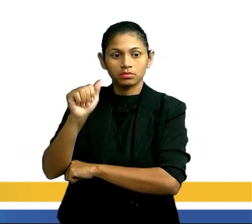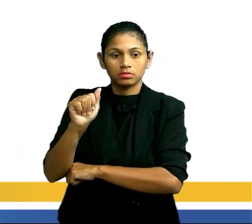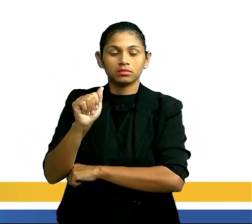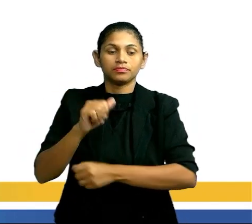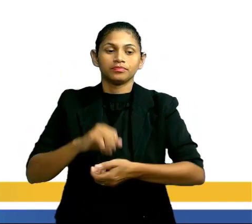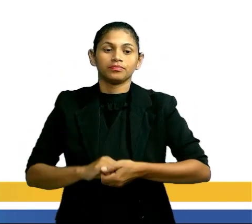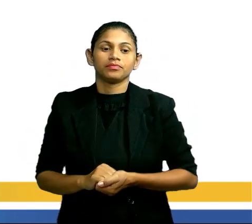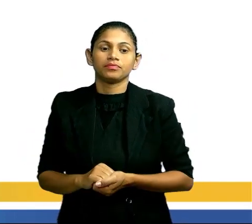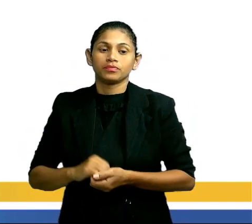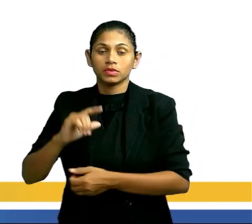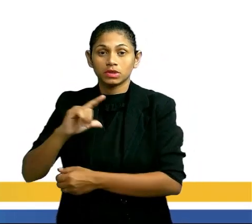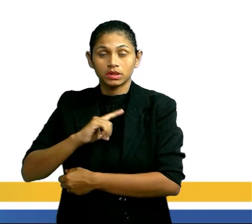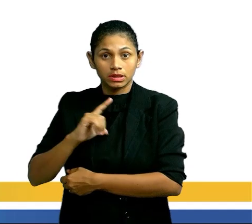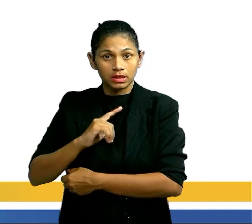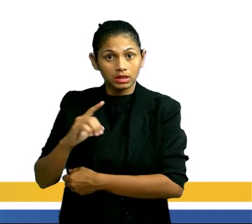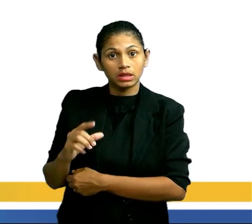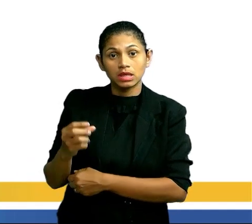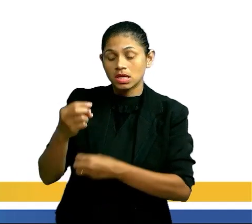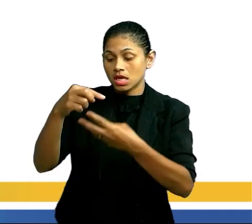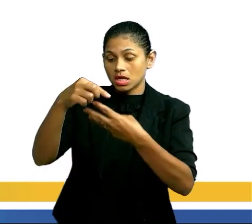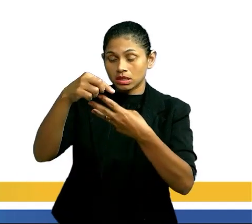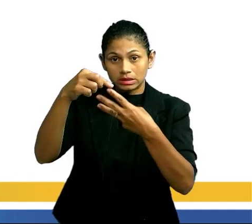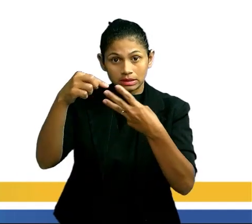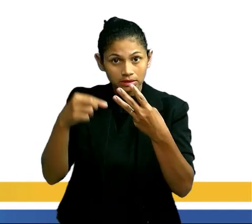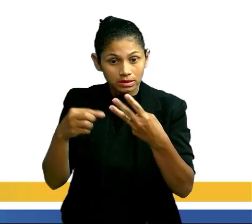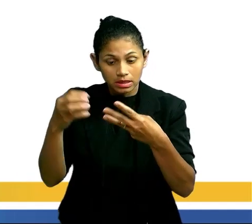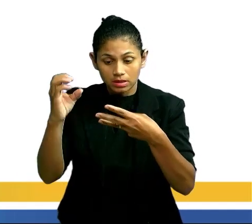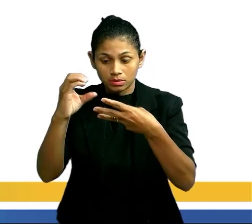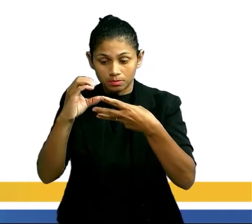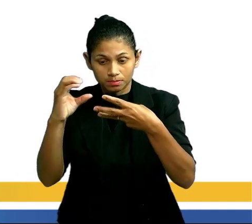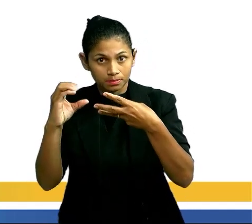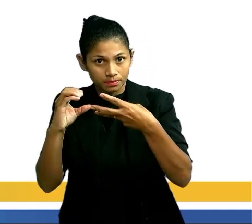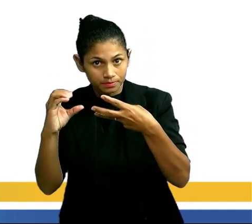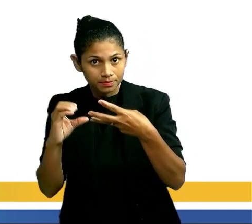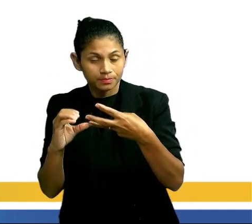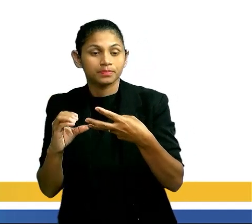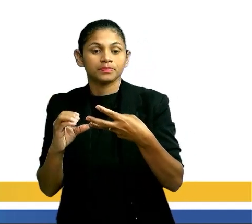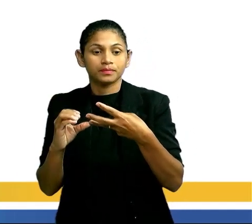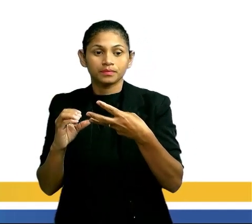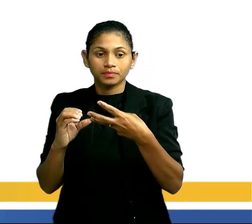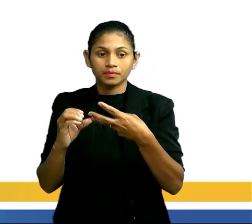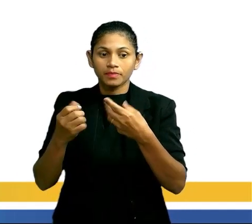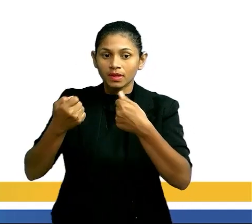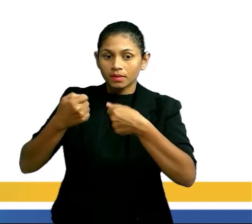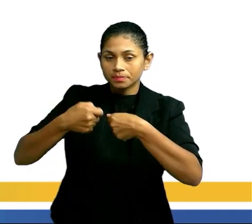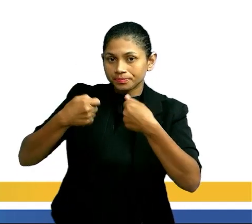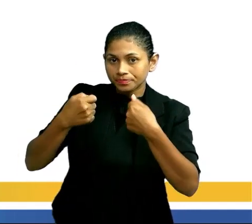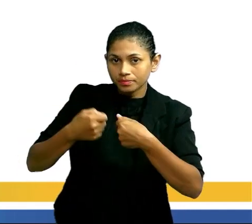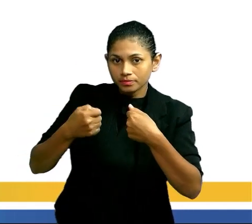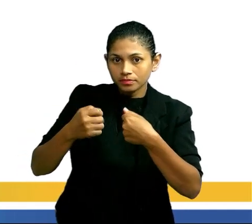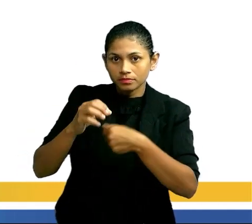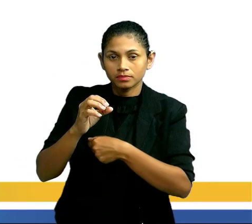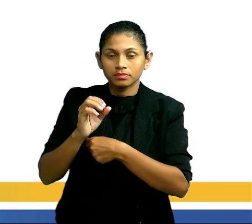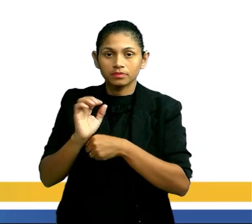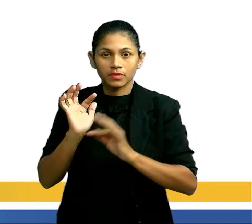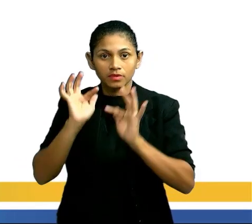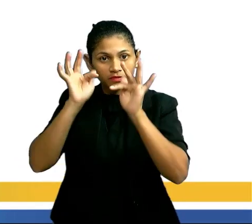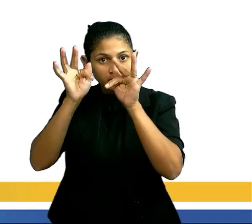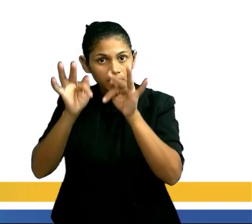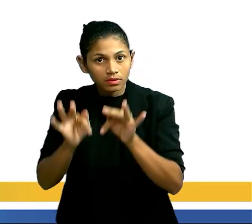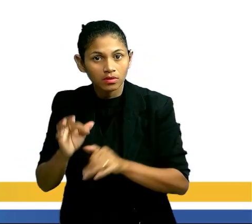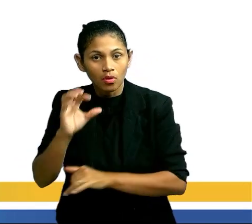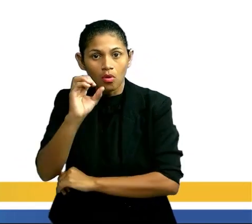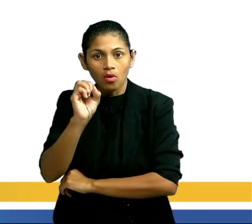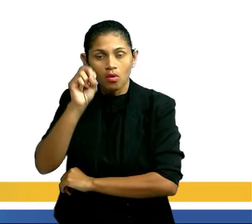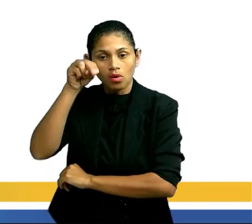só, 3 carbonos, a carbonila no meio. Para dar nome, cetonas terminam em ona, então só